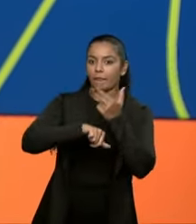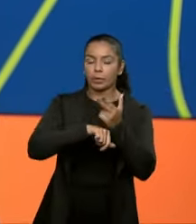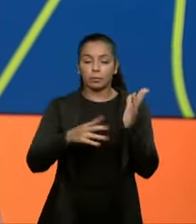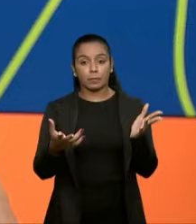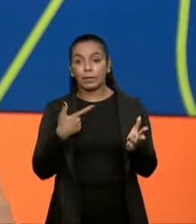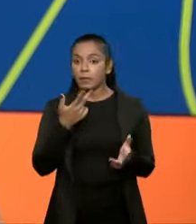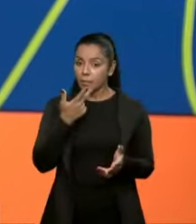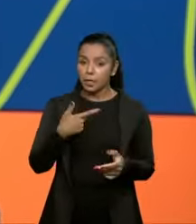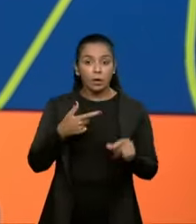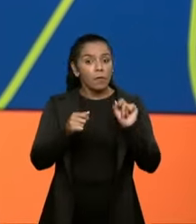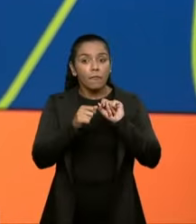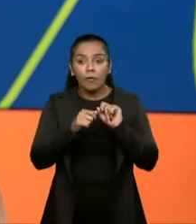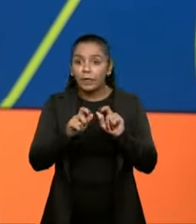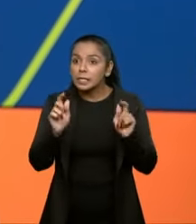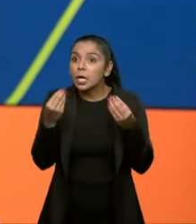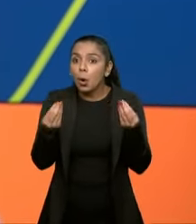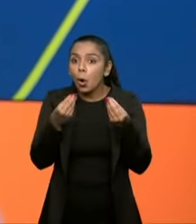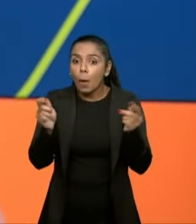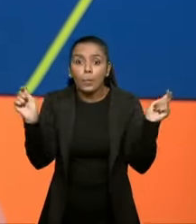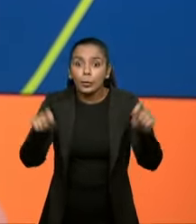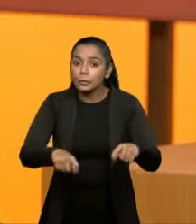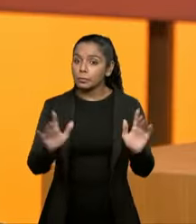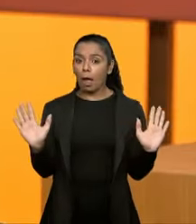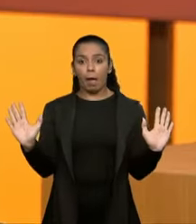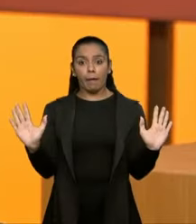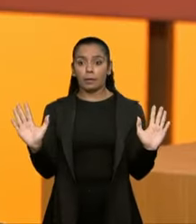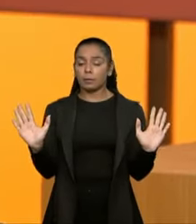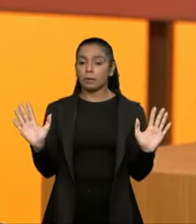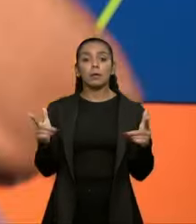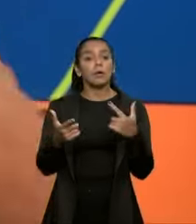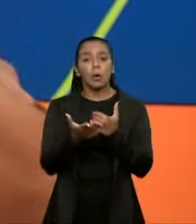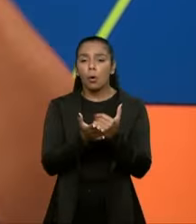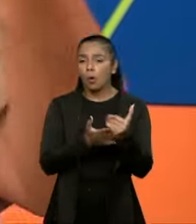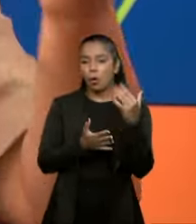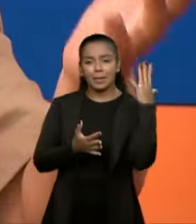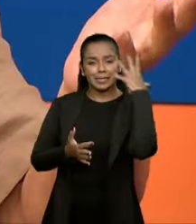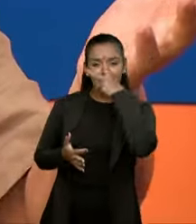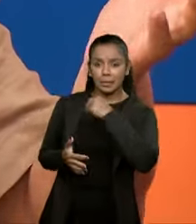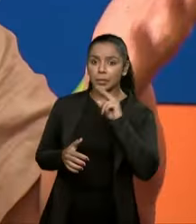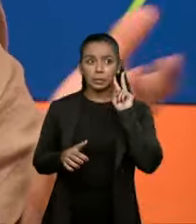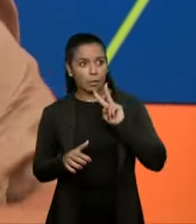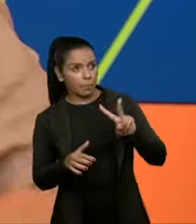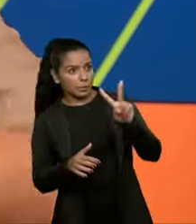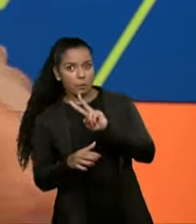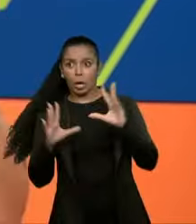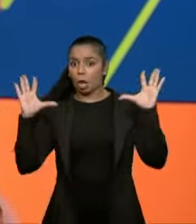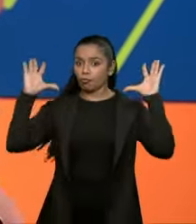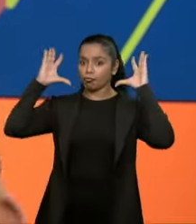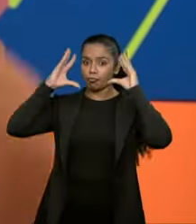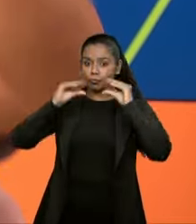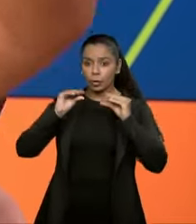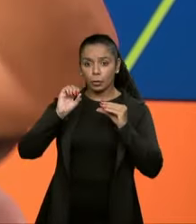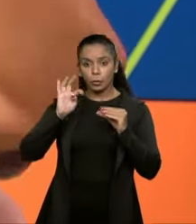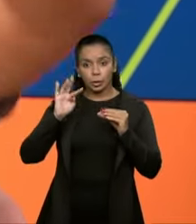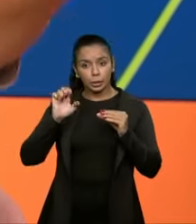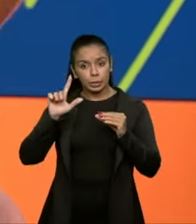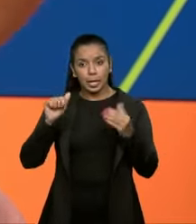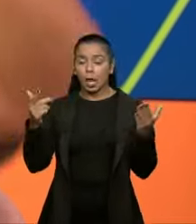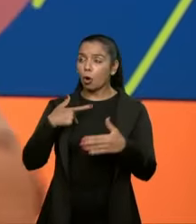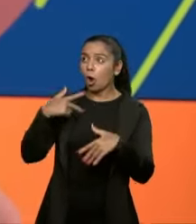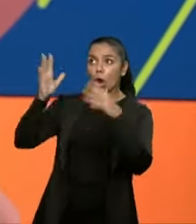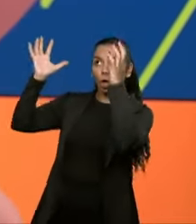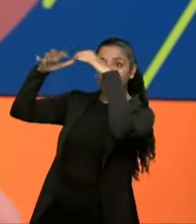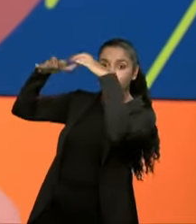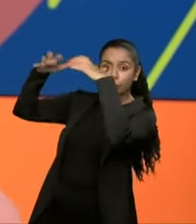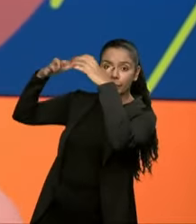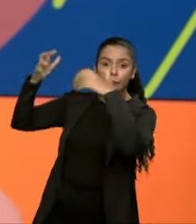Falei, cara, eu vou fazer do jeito que der, que a natureza está deixando eu fazer. Lindo, claro. Comecei bonitão, falei, você pode perceber, escureceu, a costela saiu agora, enquanto isso choveu, mostrei que tem no